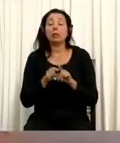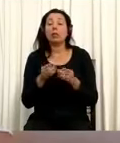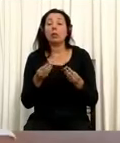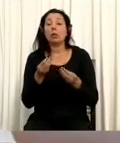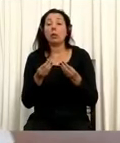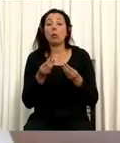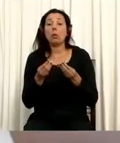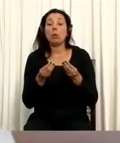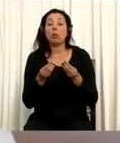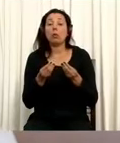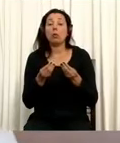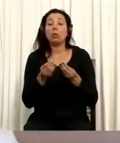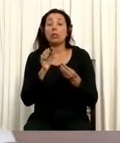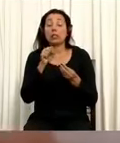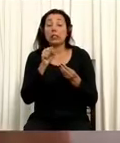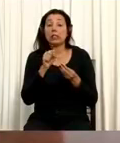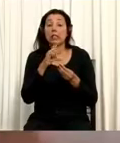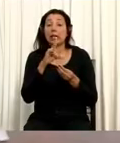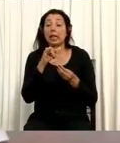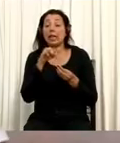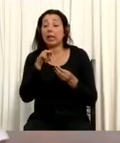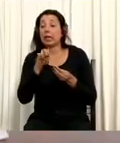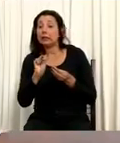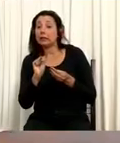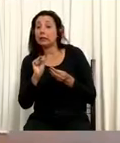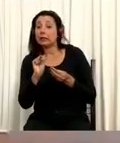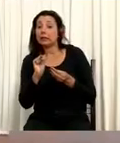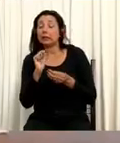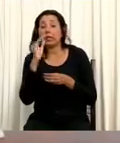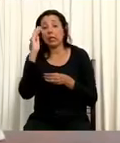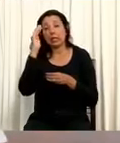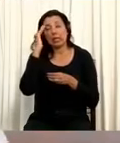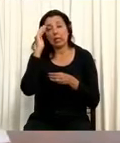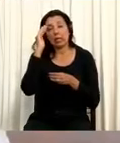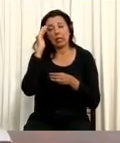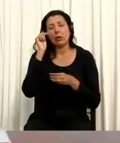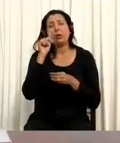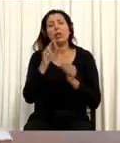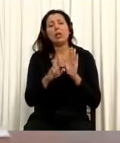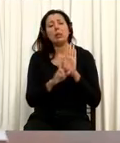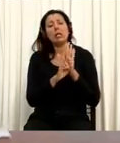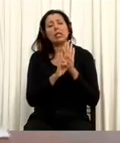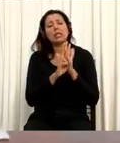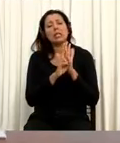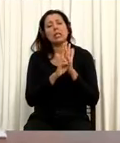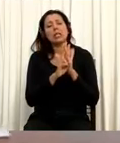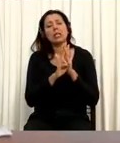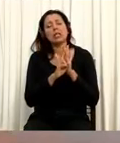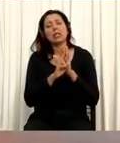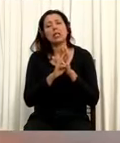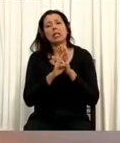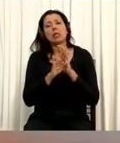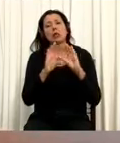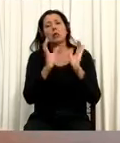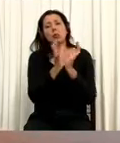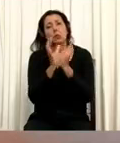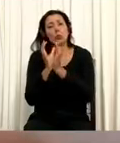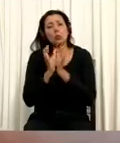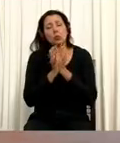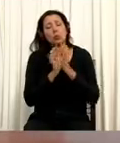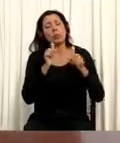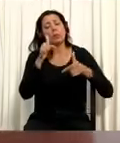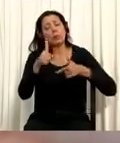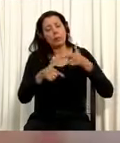vista de classe, né, da compreensão do que representa os interesses da classe trabalhadora, né,